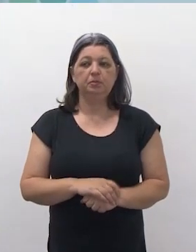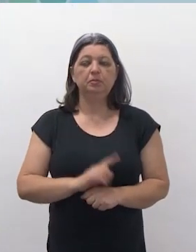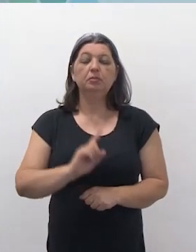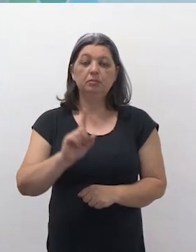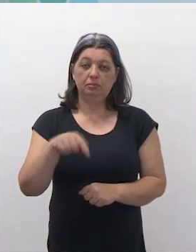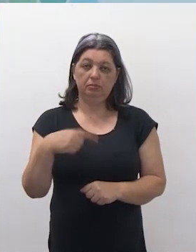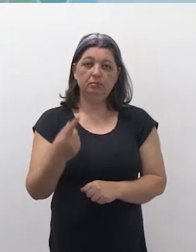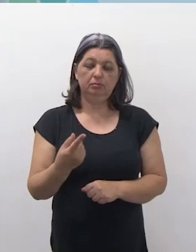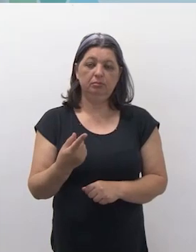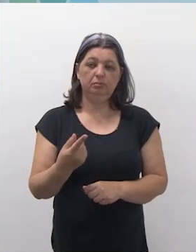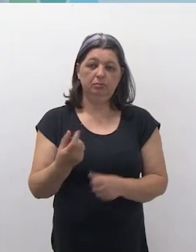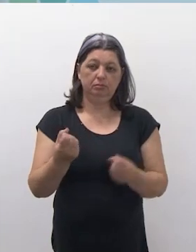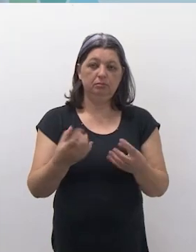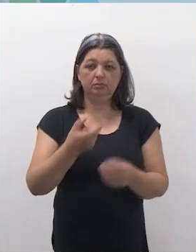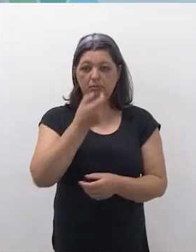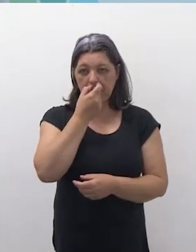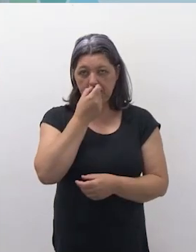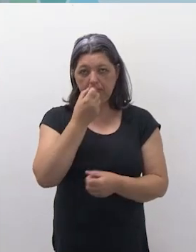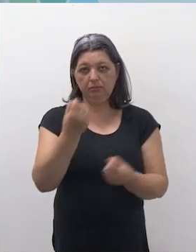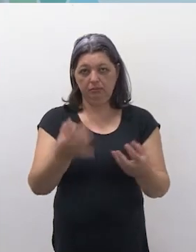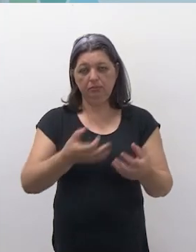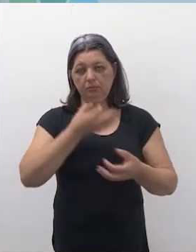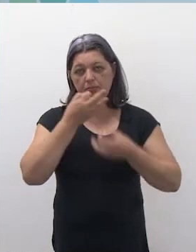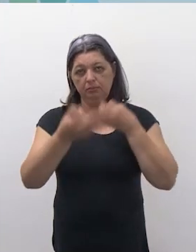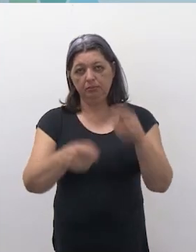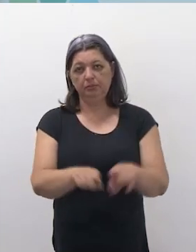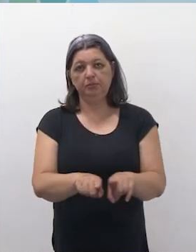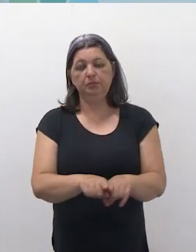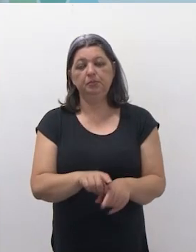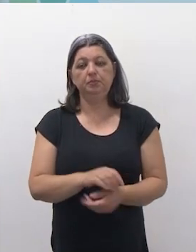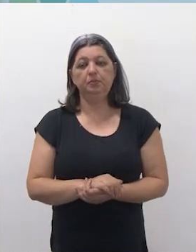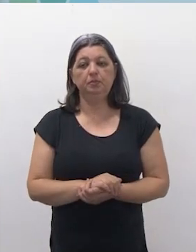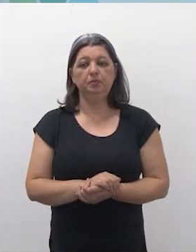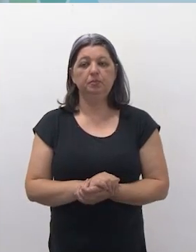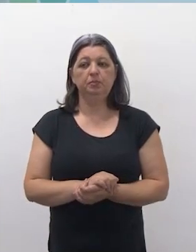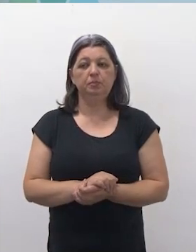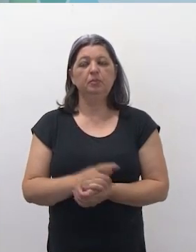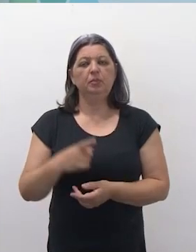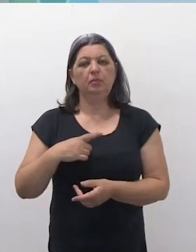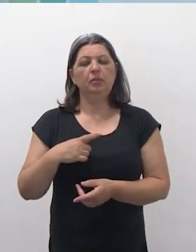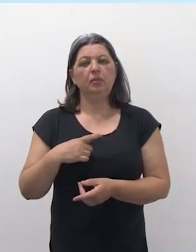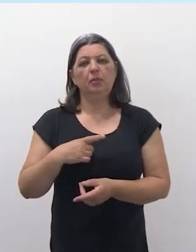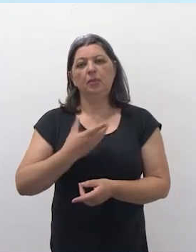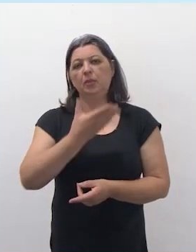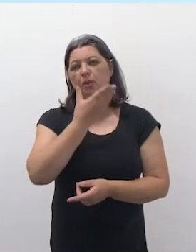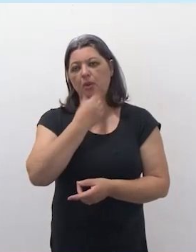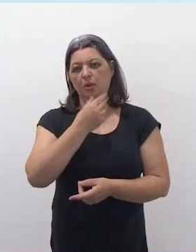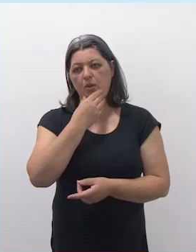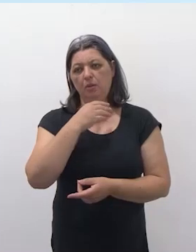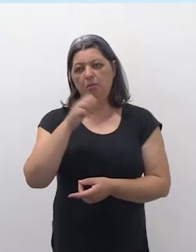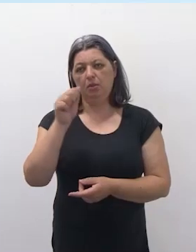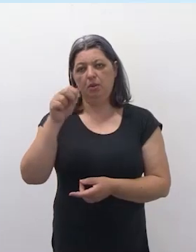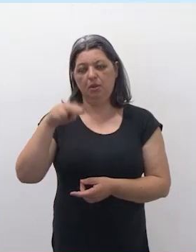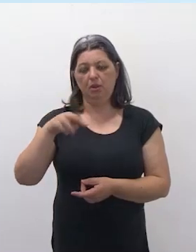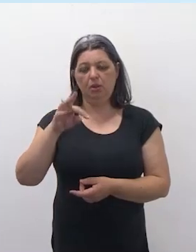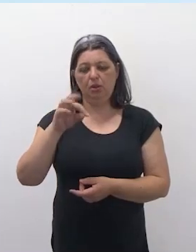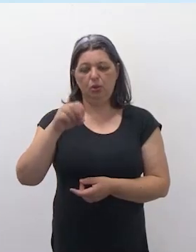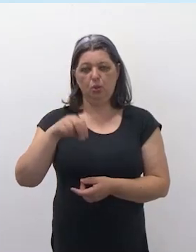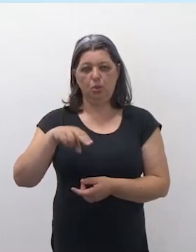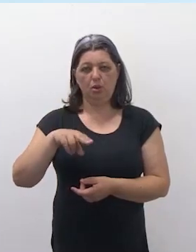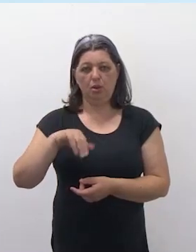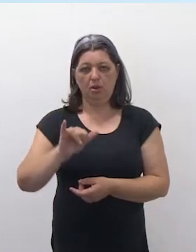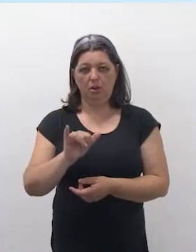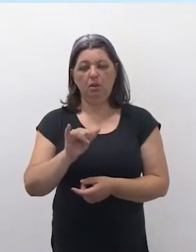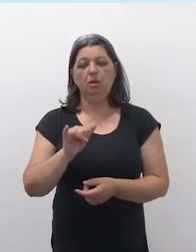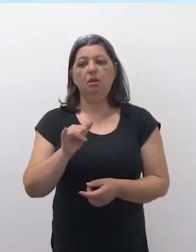pouquinho a bola para a Fabi comentar um pouco, que é o seguinte, né? Então, tem um sociólogo muito importante que é o Anthony Giddens, e ele tem